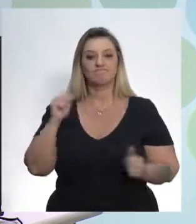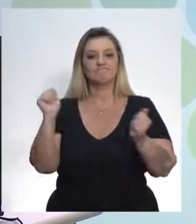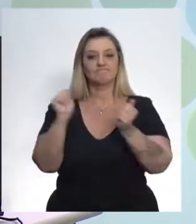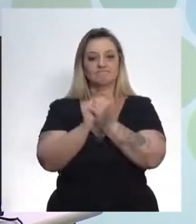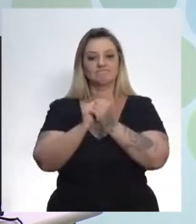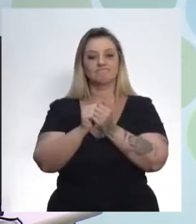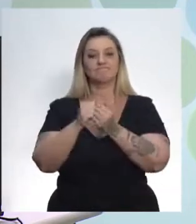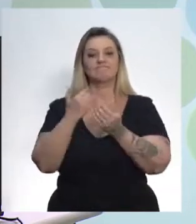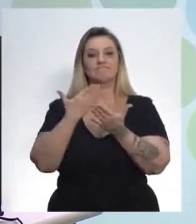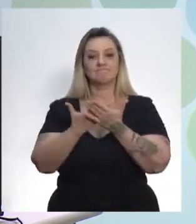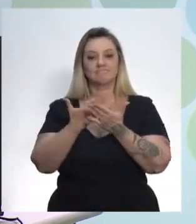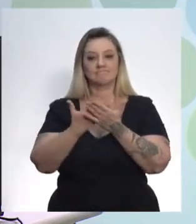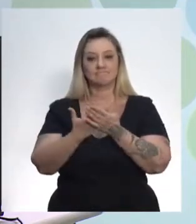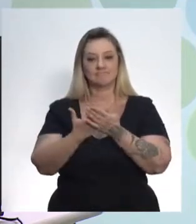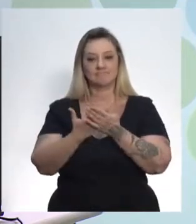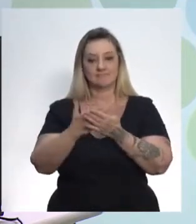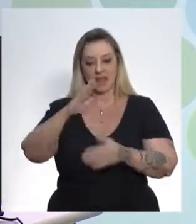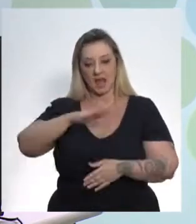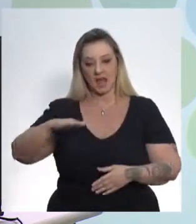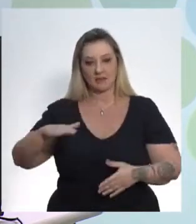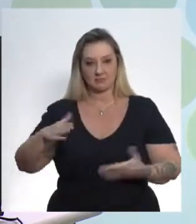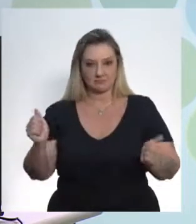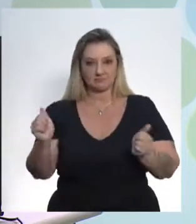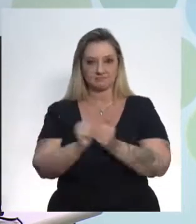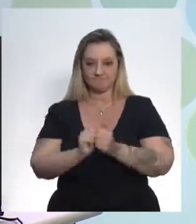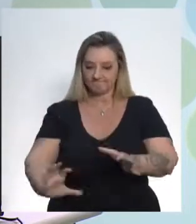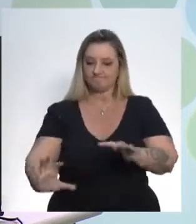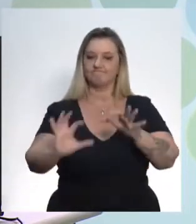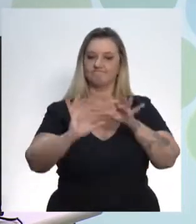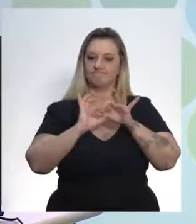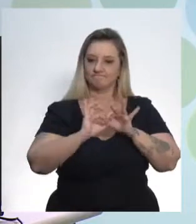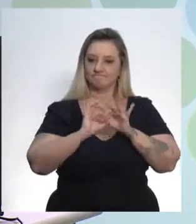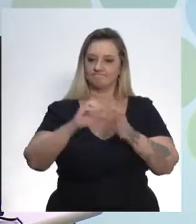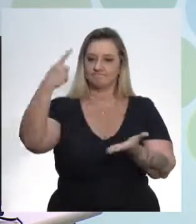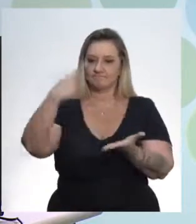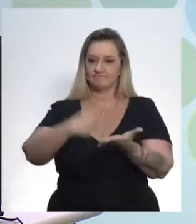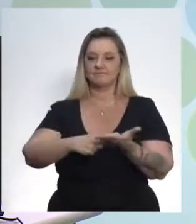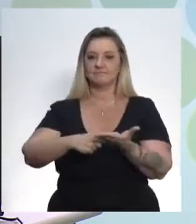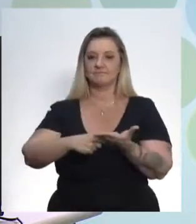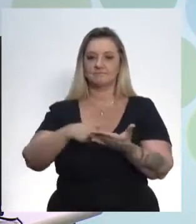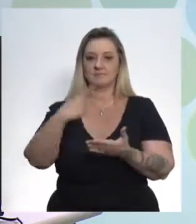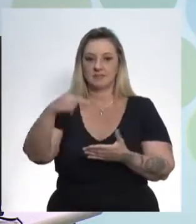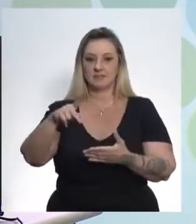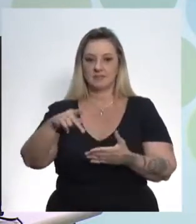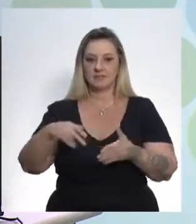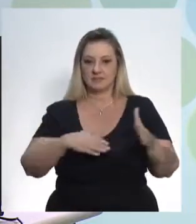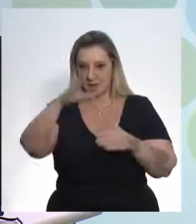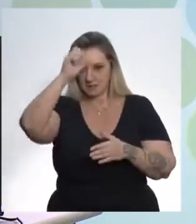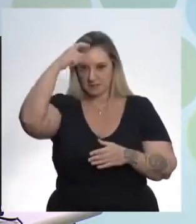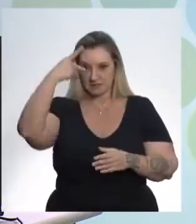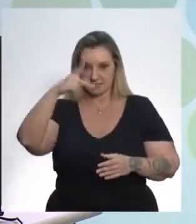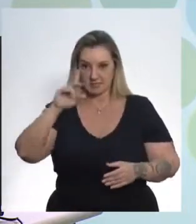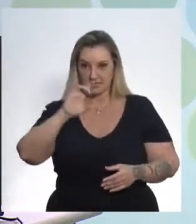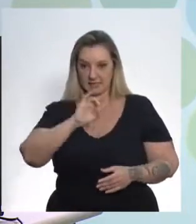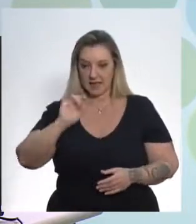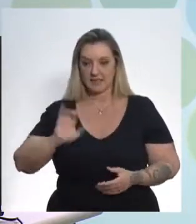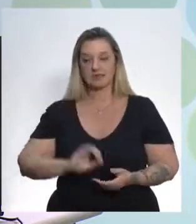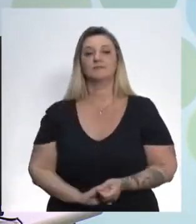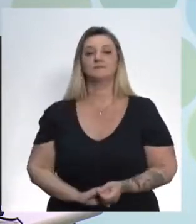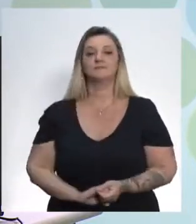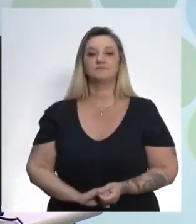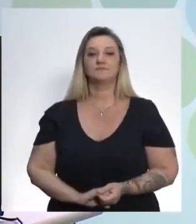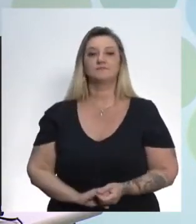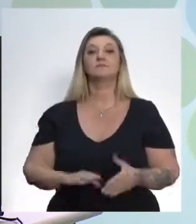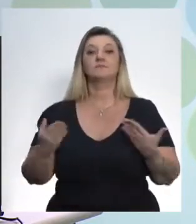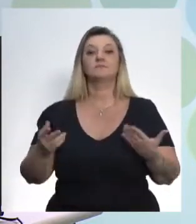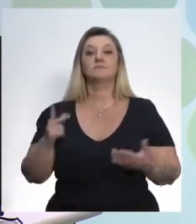conosco nessa aula e cada vez mais engajados e comprometidos com o seu percurso de aprendizagem. Então, professor,